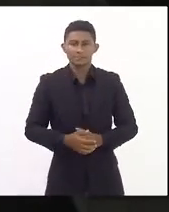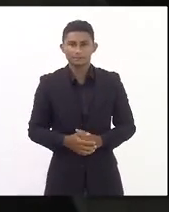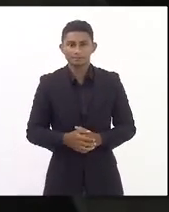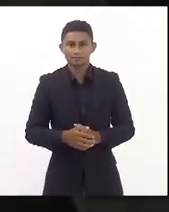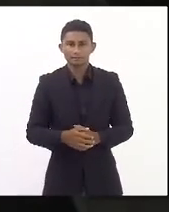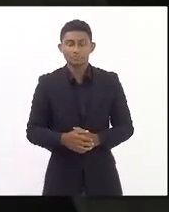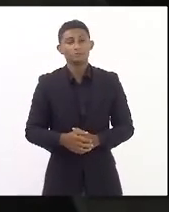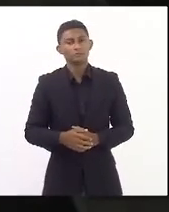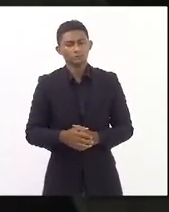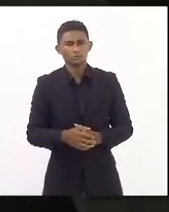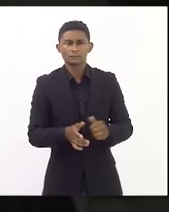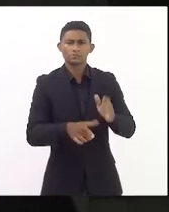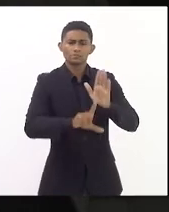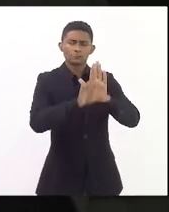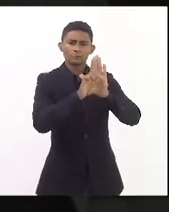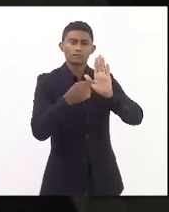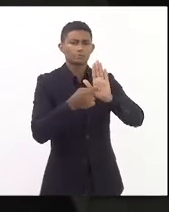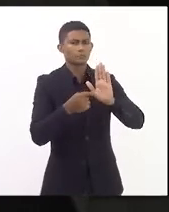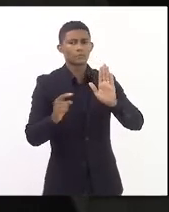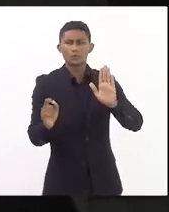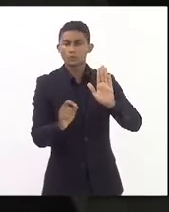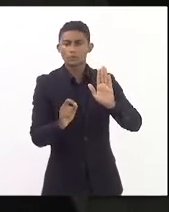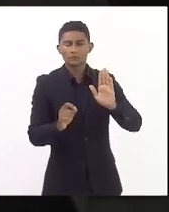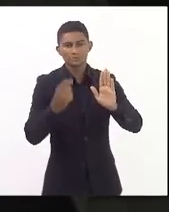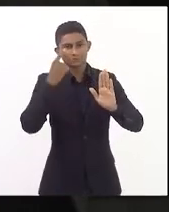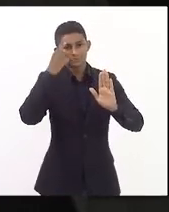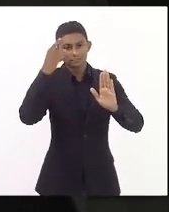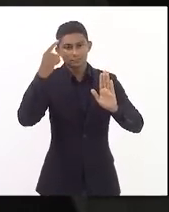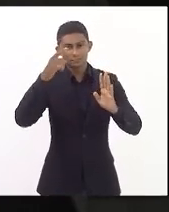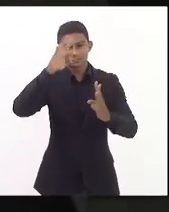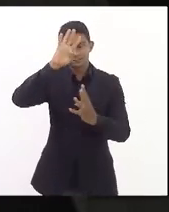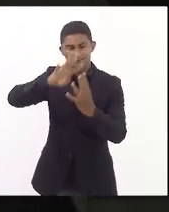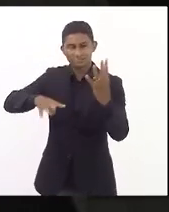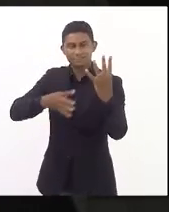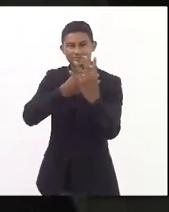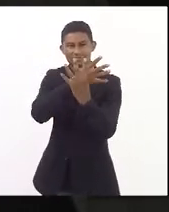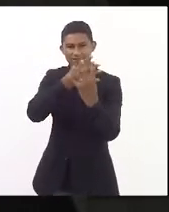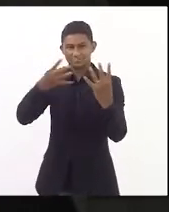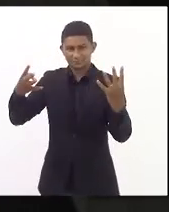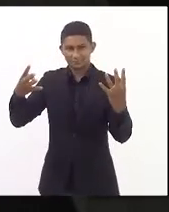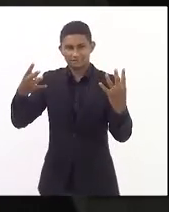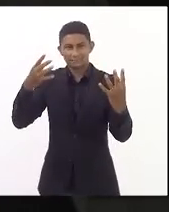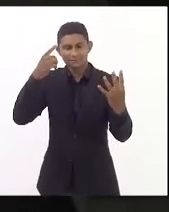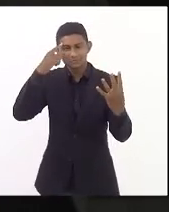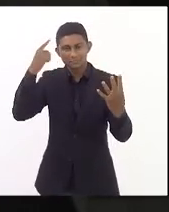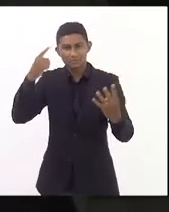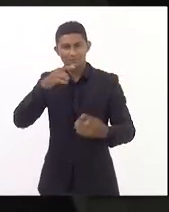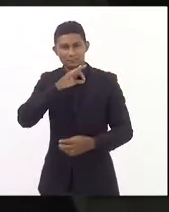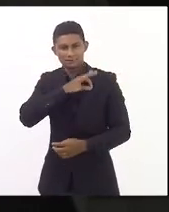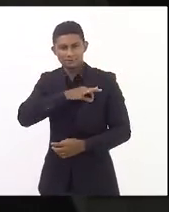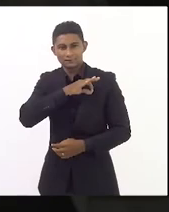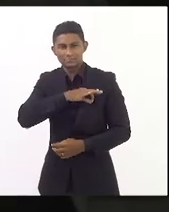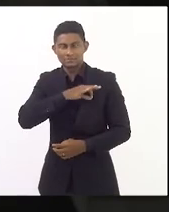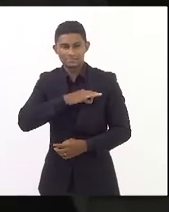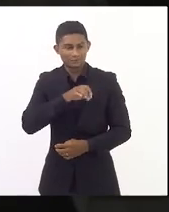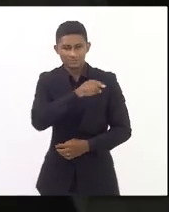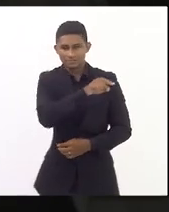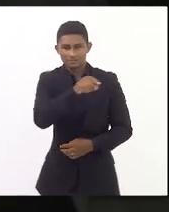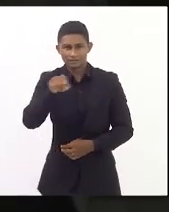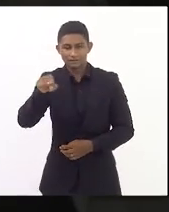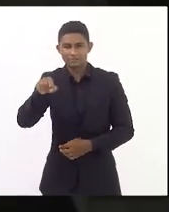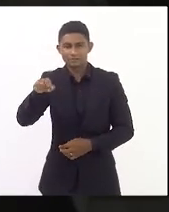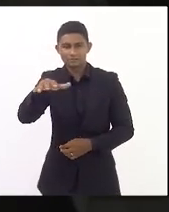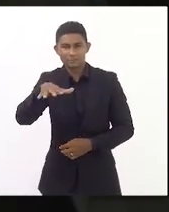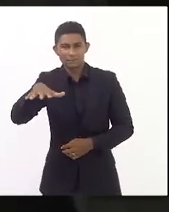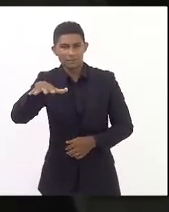mexeu nas tabelas de vencimentos para as categorias